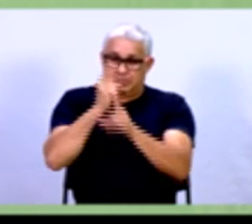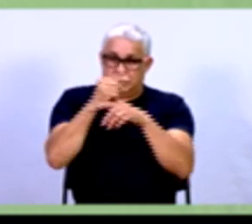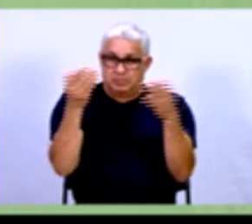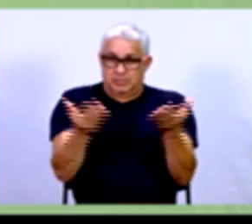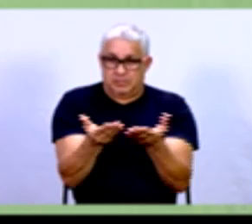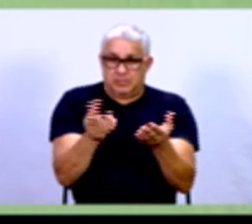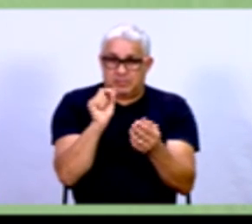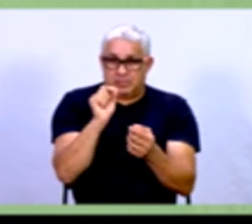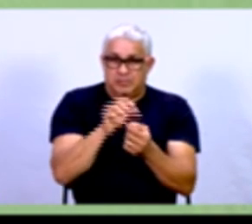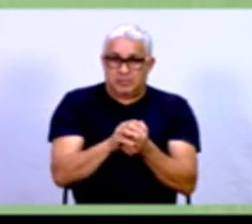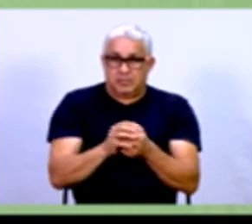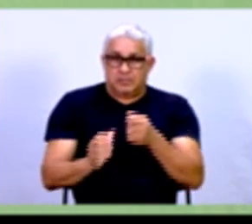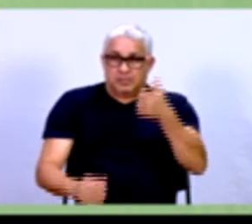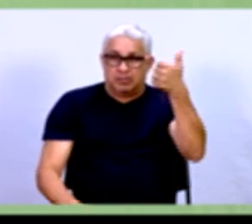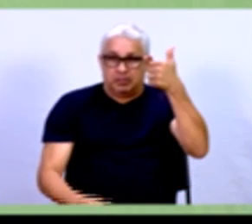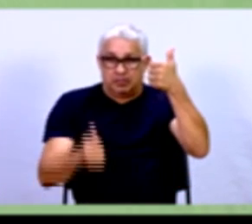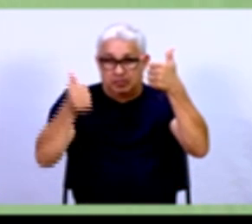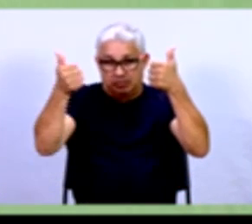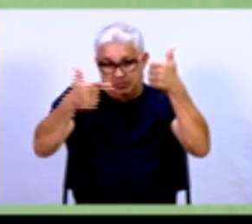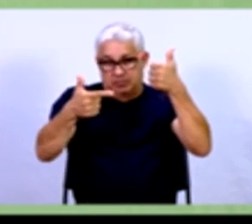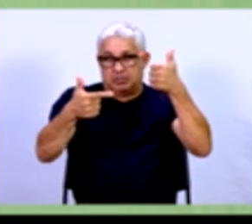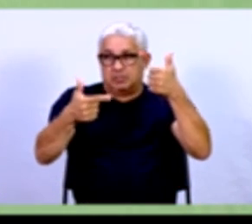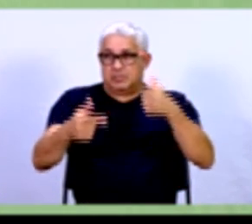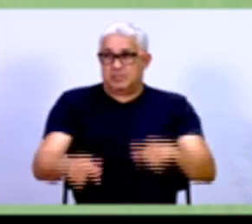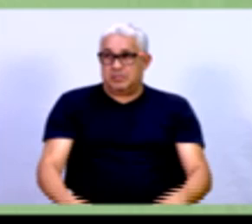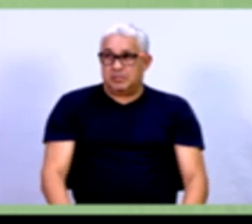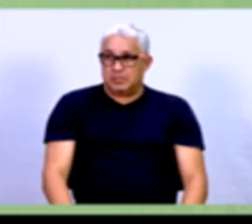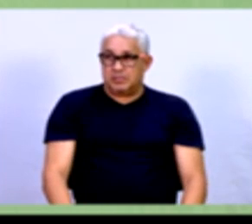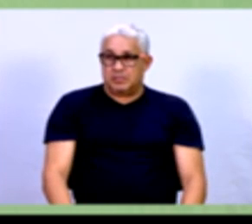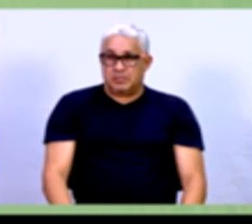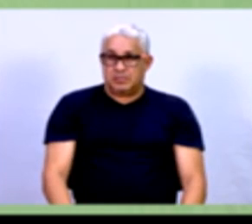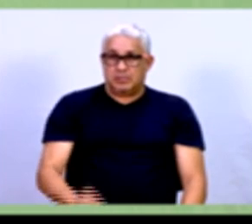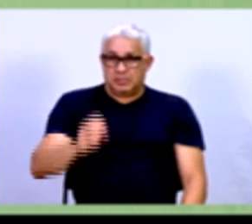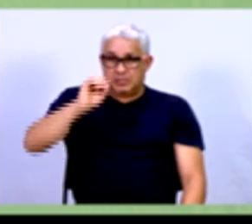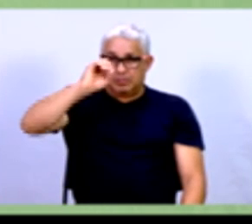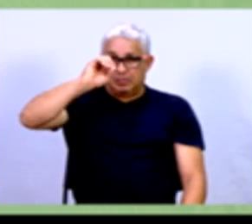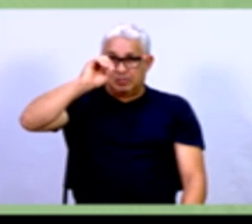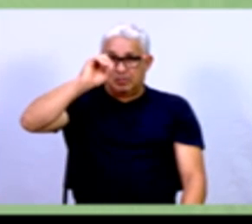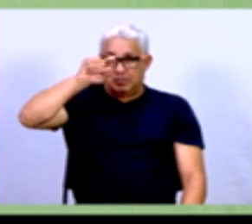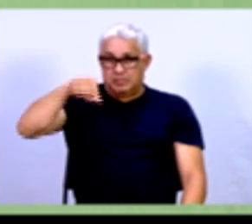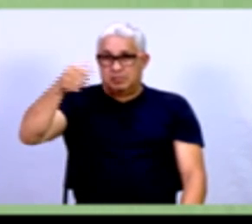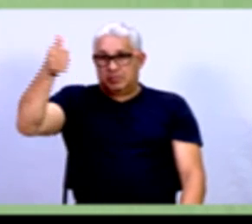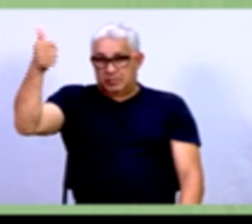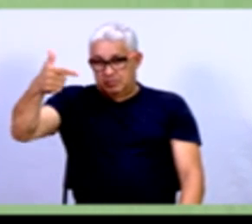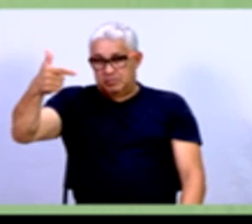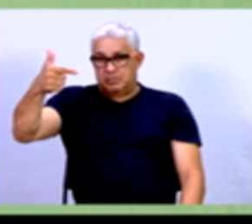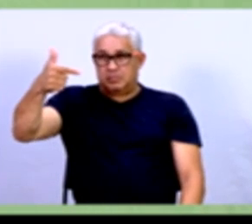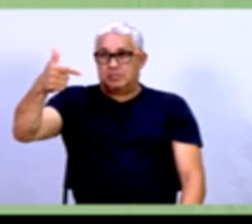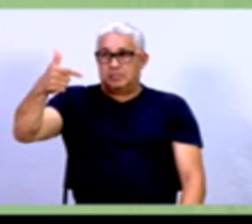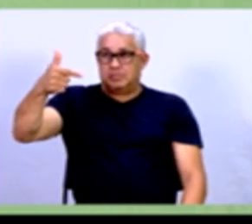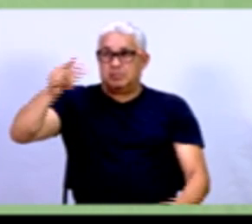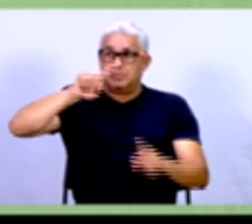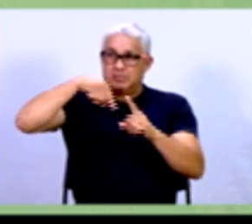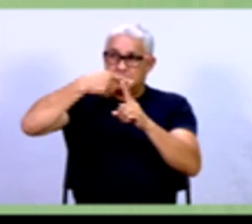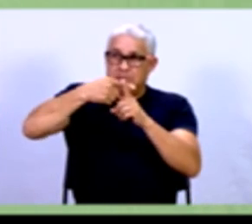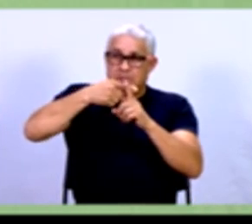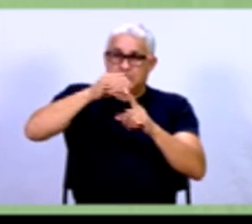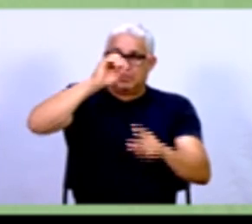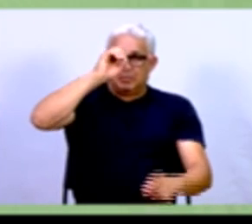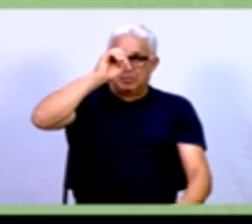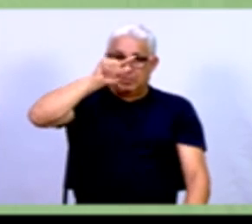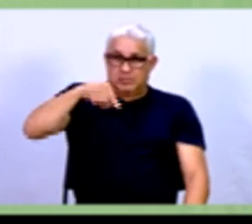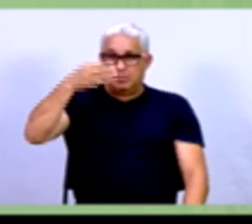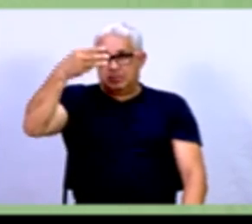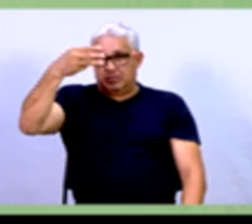ó, aqui no primeiro está 12. Então, a frequência acumulada é 12. 0,12 mais 0,32